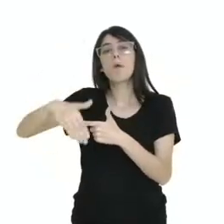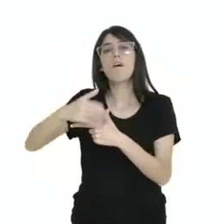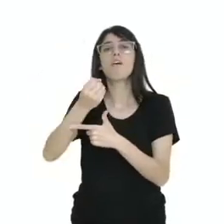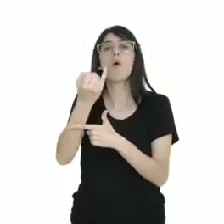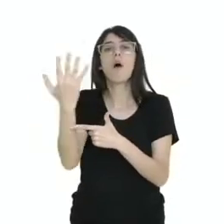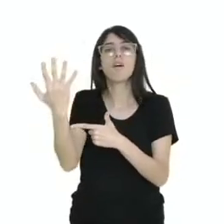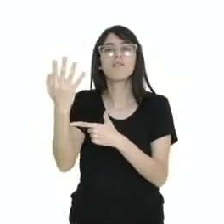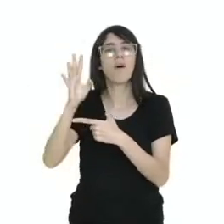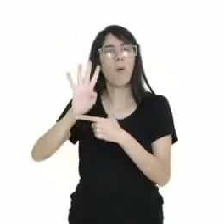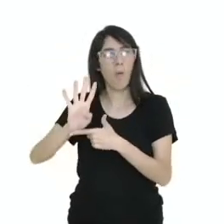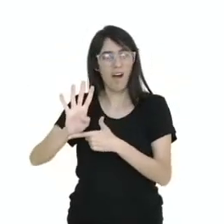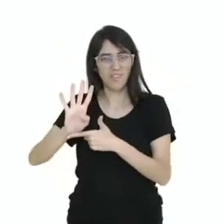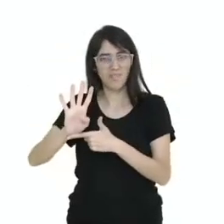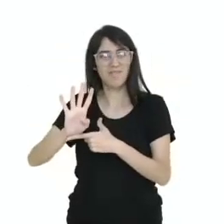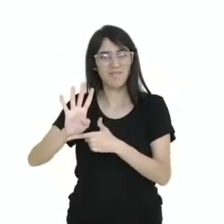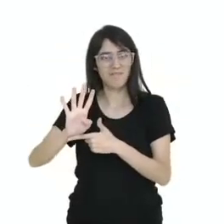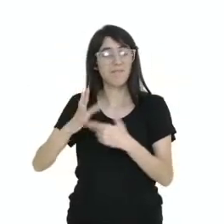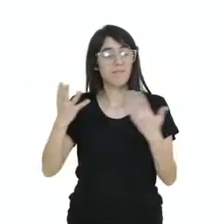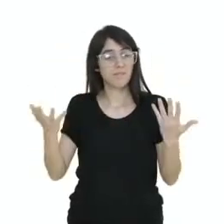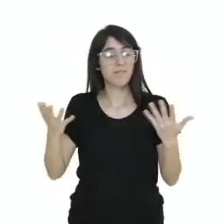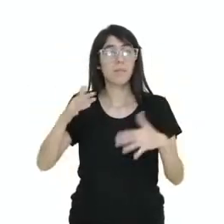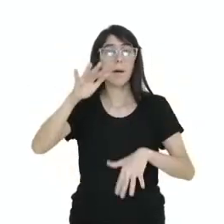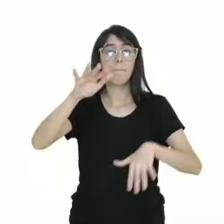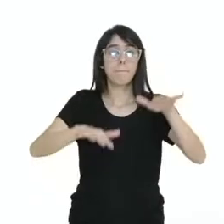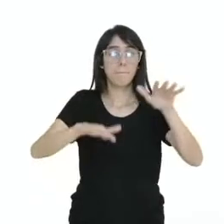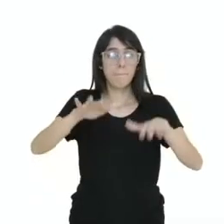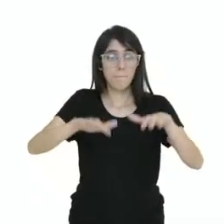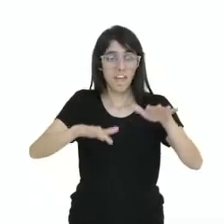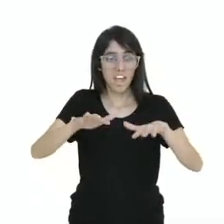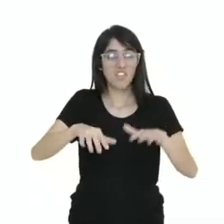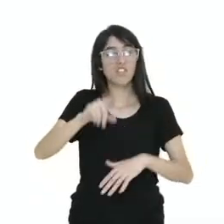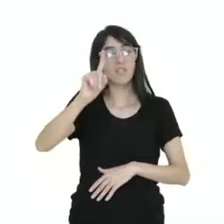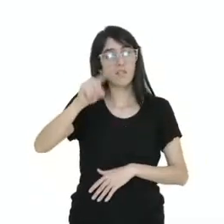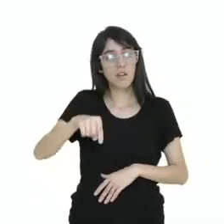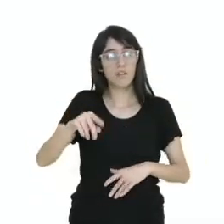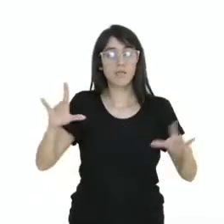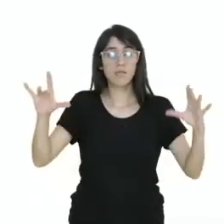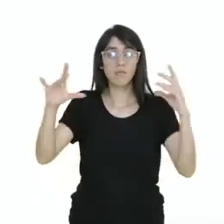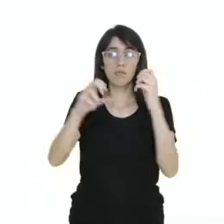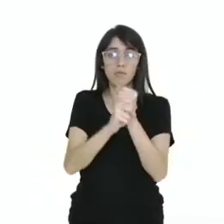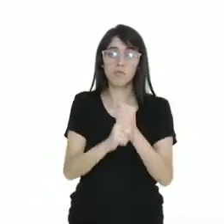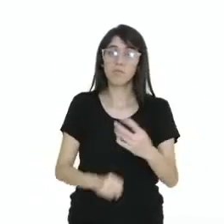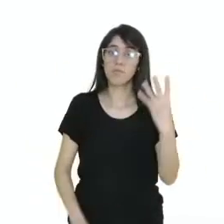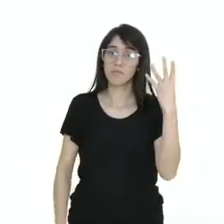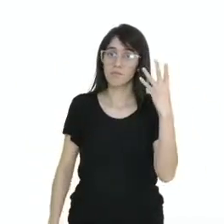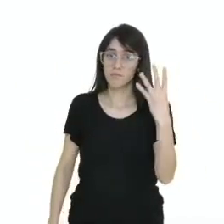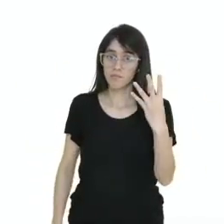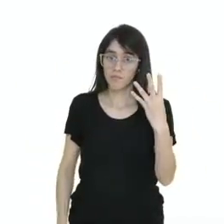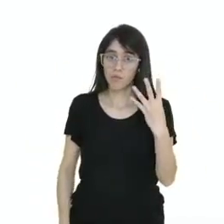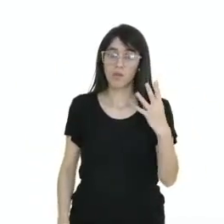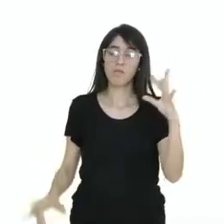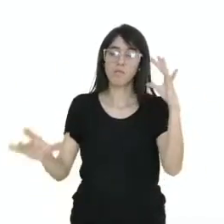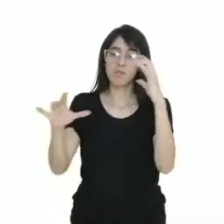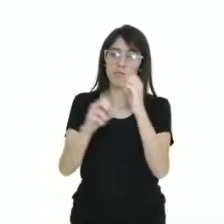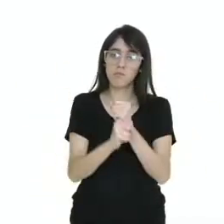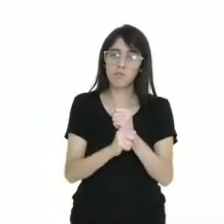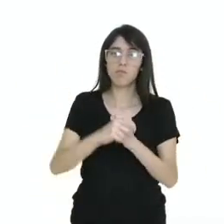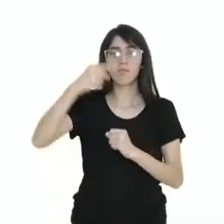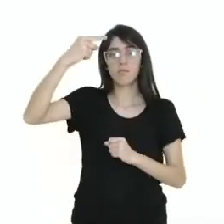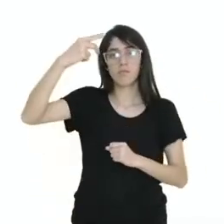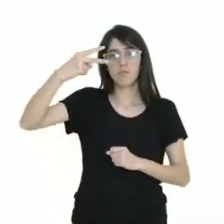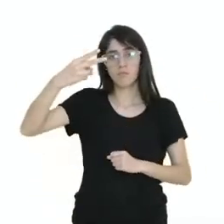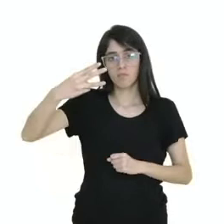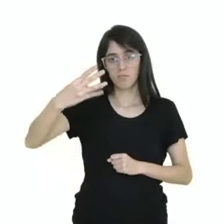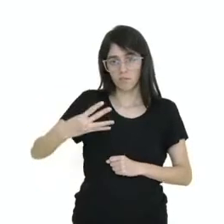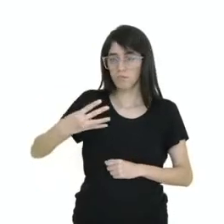que ele fez. Então aqui, ó, a média será dada pela soma das quatro notas. Vou somar a primeira nota mais a segunda mais